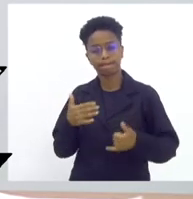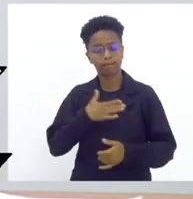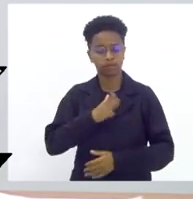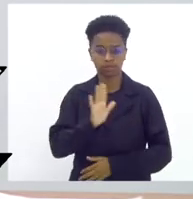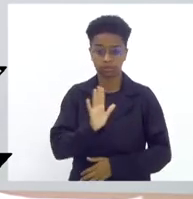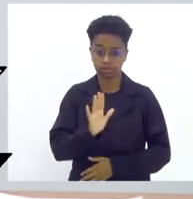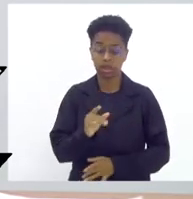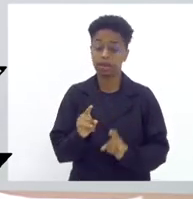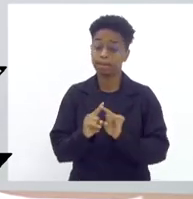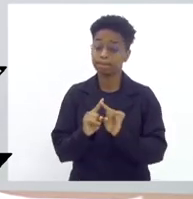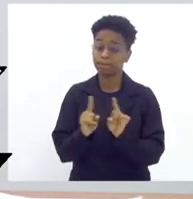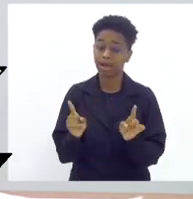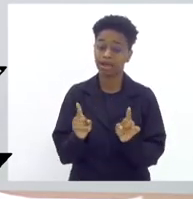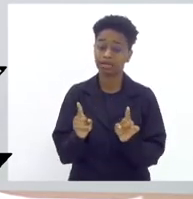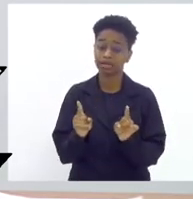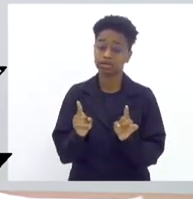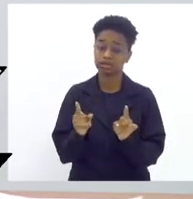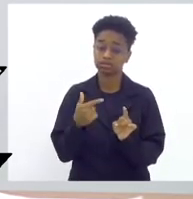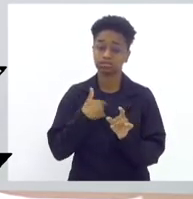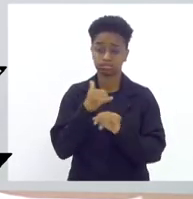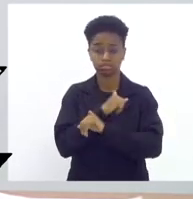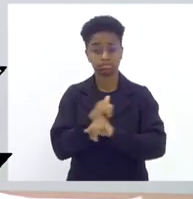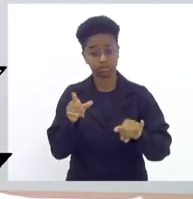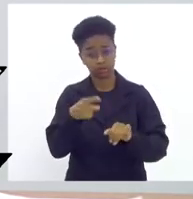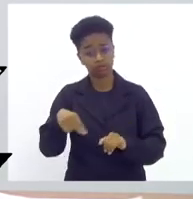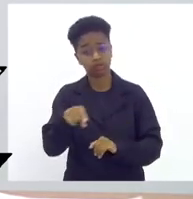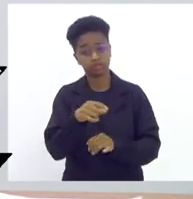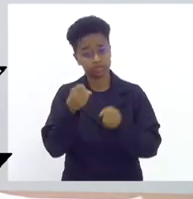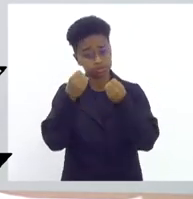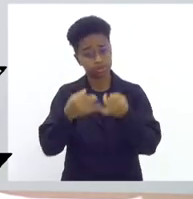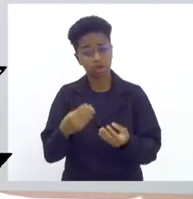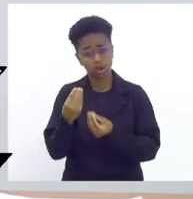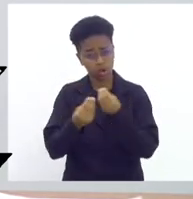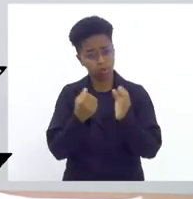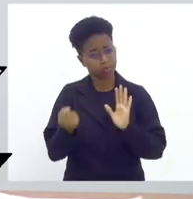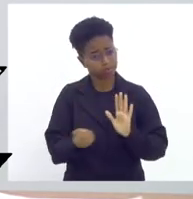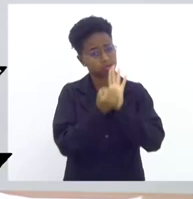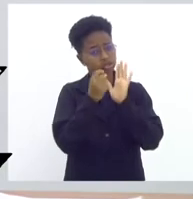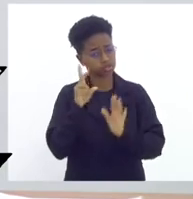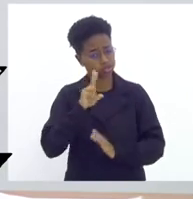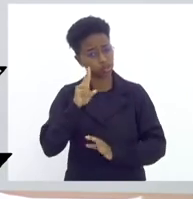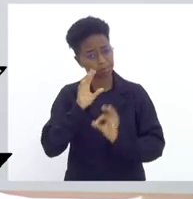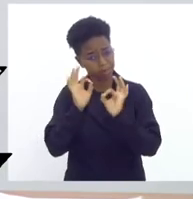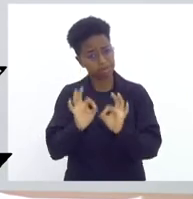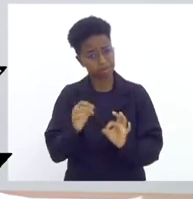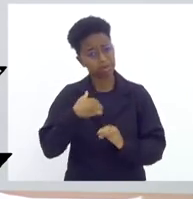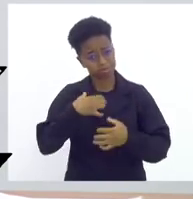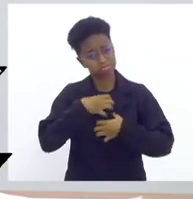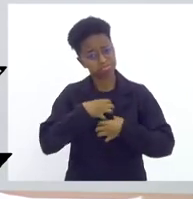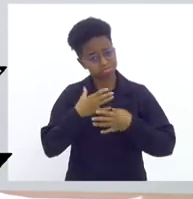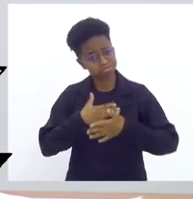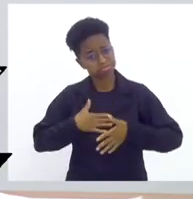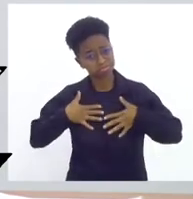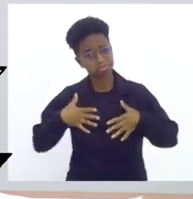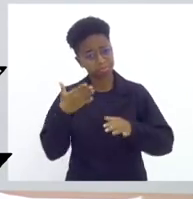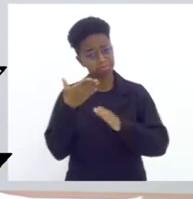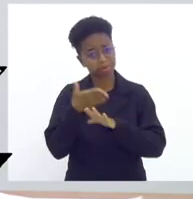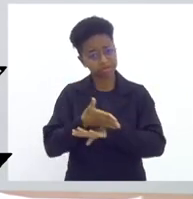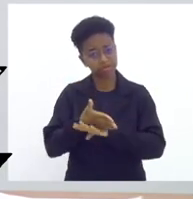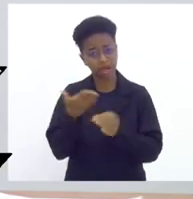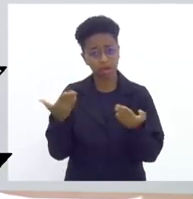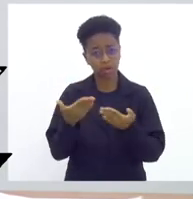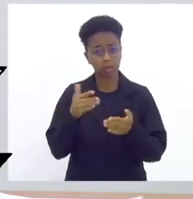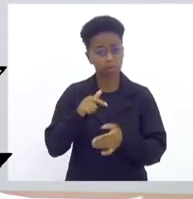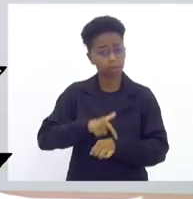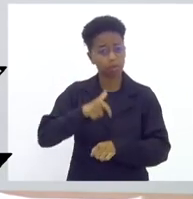maneira nenhuma mas reafirmar o quanto que é histórico isso aqui Na verdade eu fico honrada de poder fazer parte desse